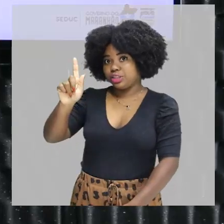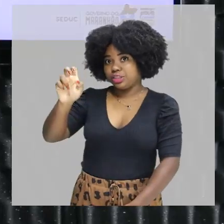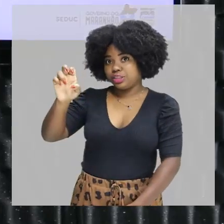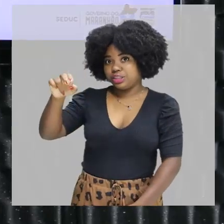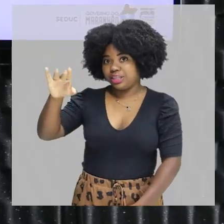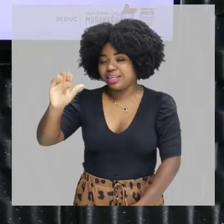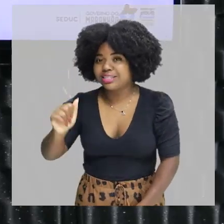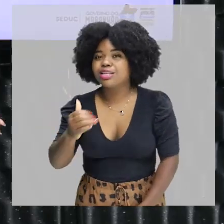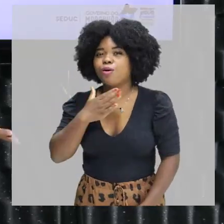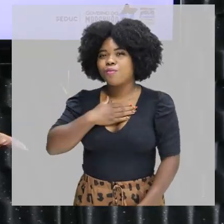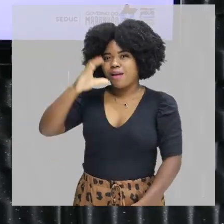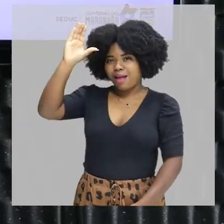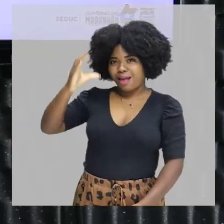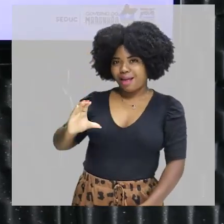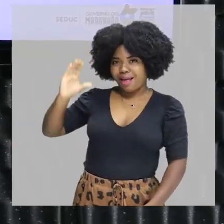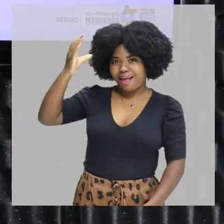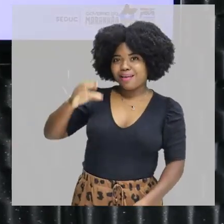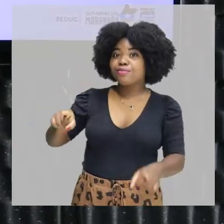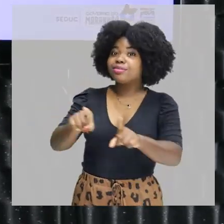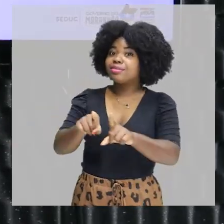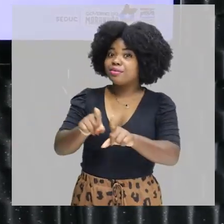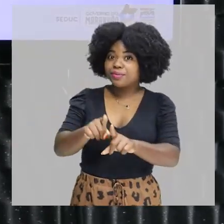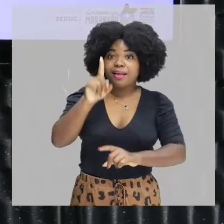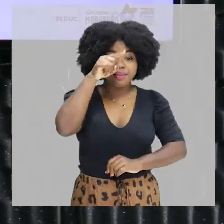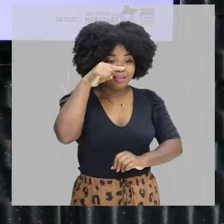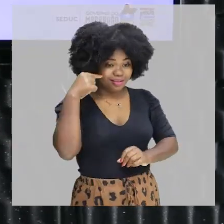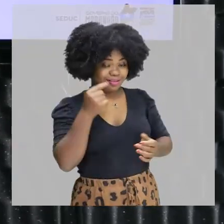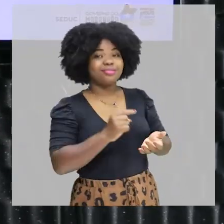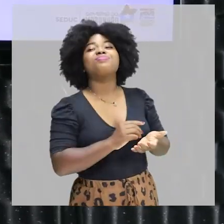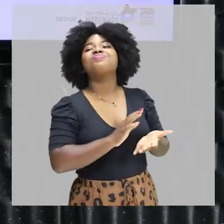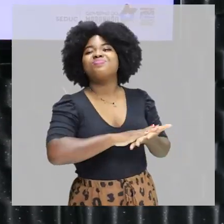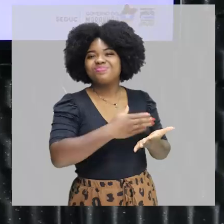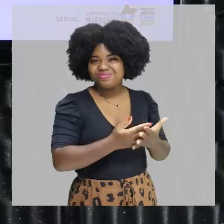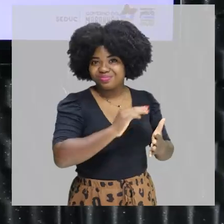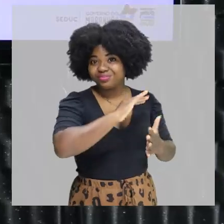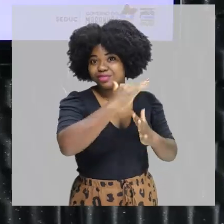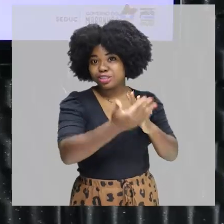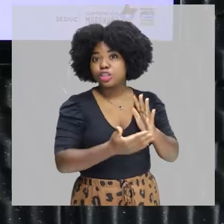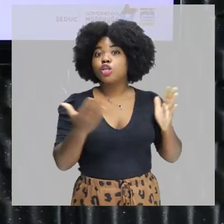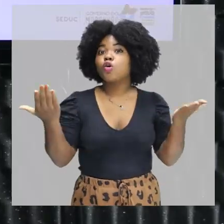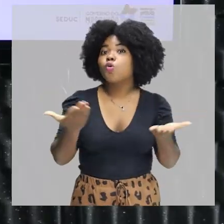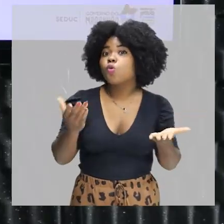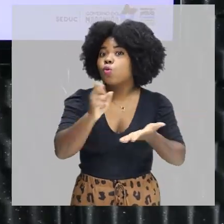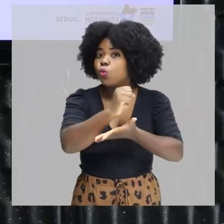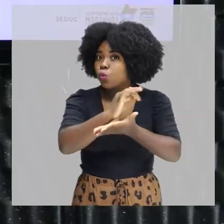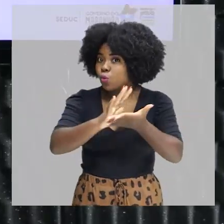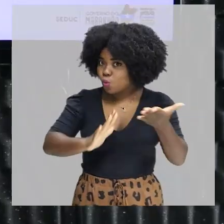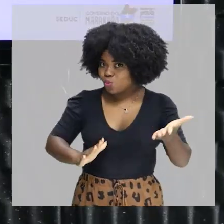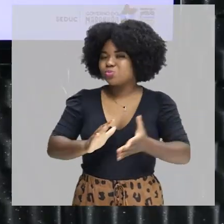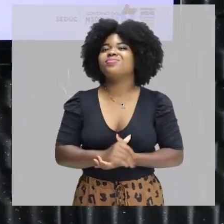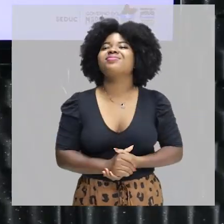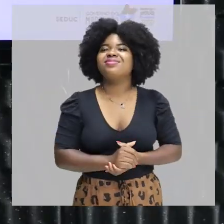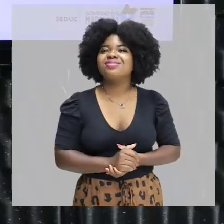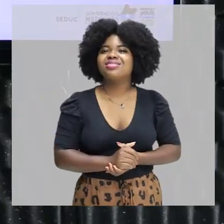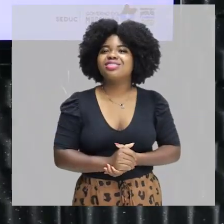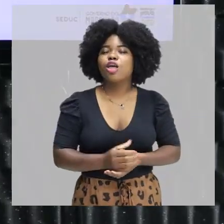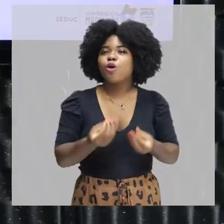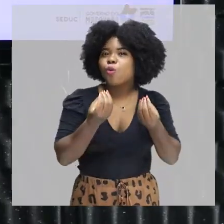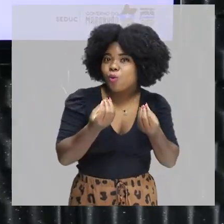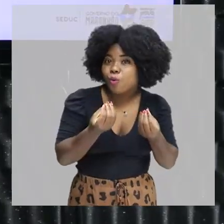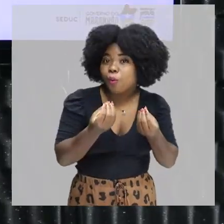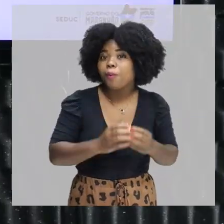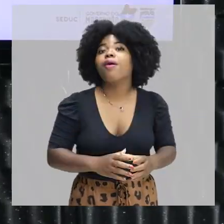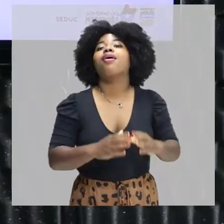com a Deusa? E vamos hoje exercitar, né? Esse é o programa Fica em Casa Aprendendo, aqui na